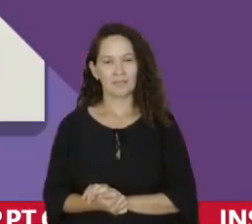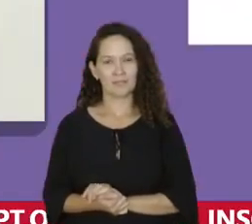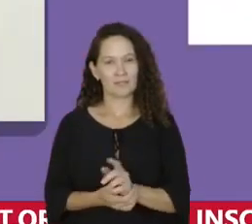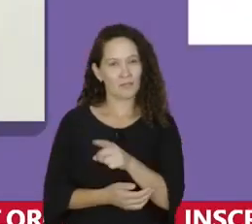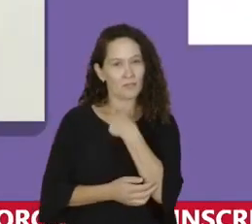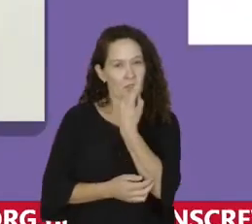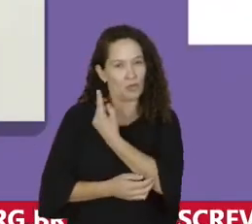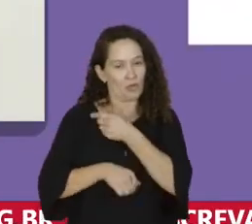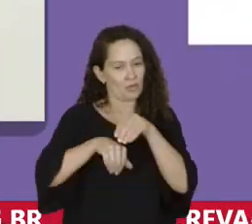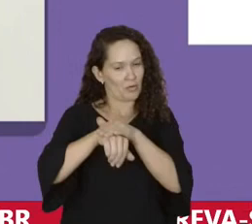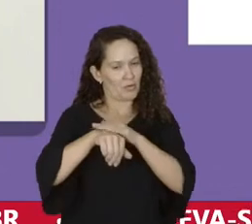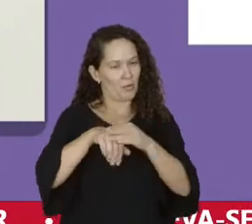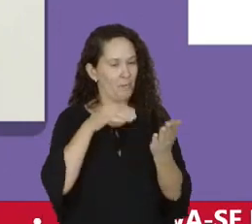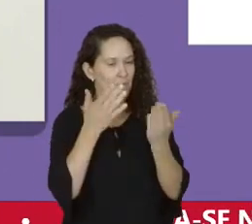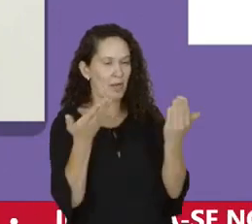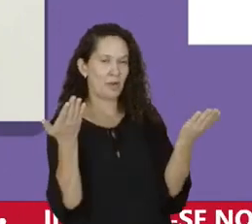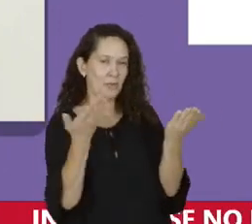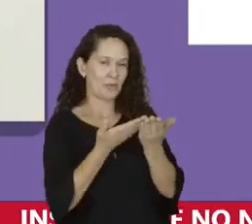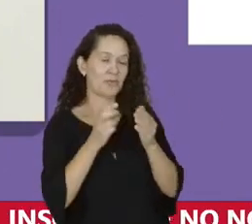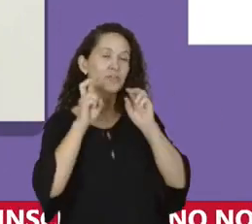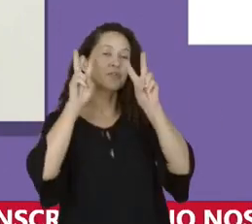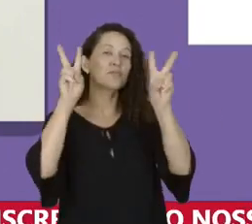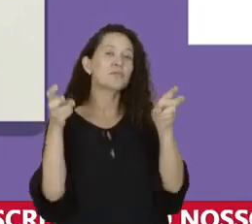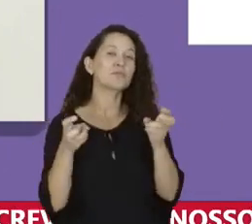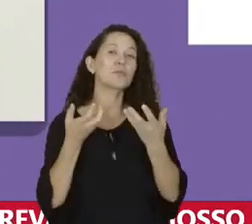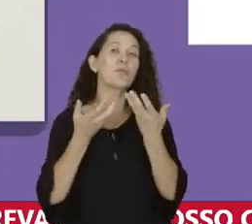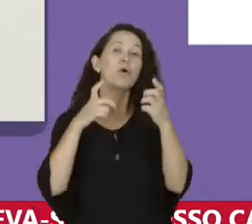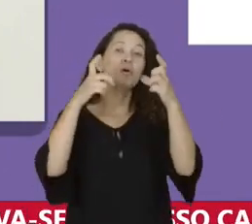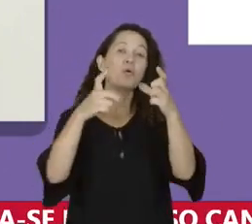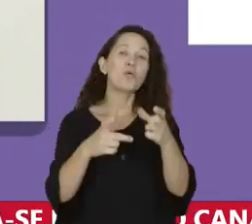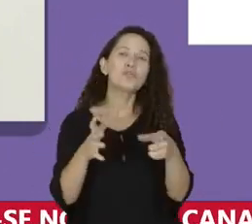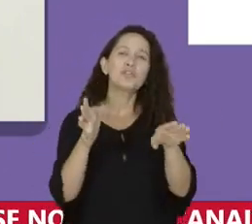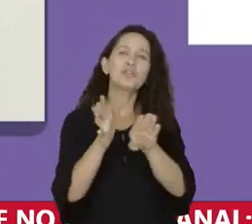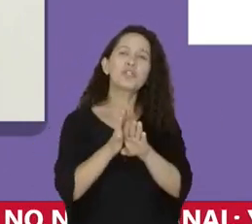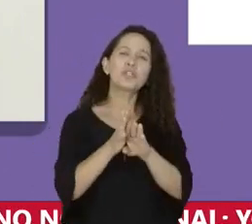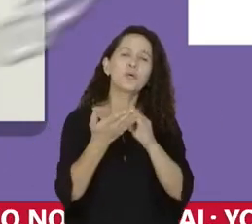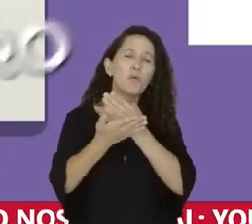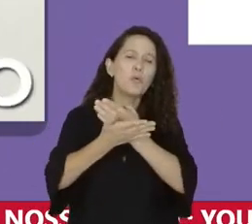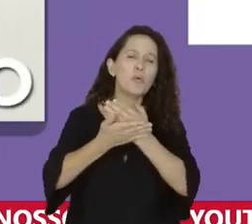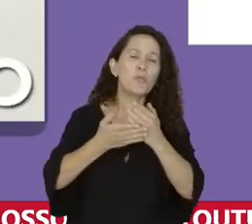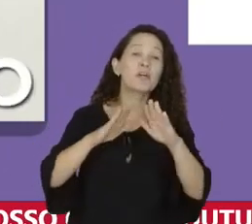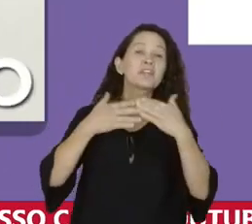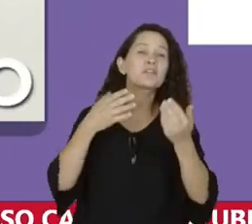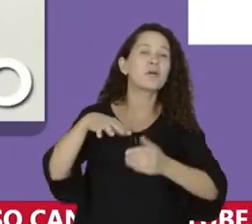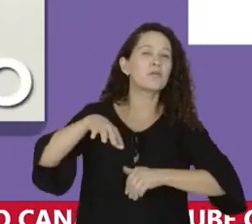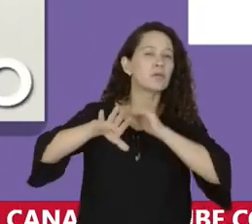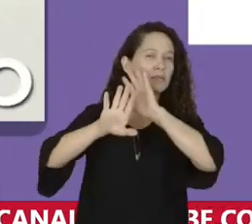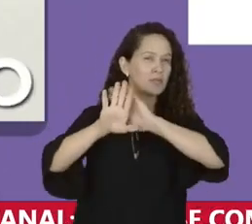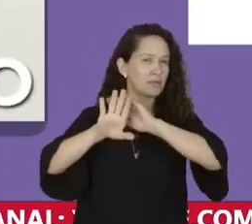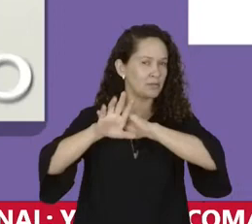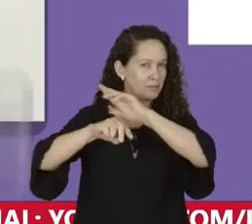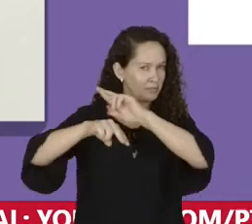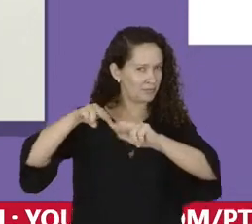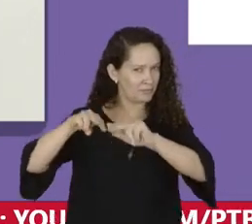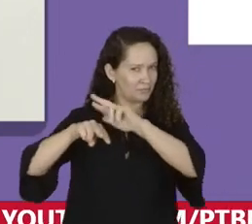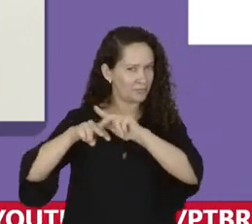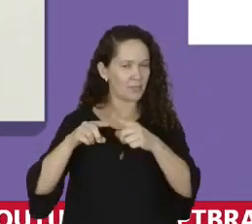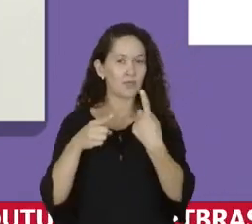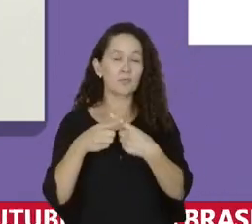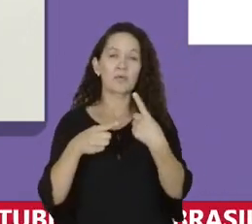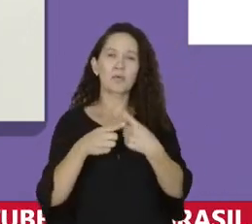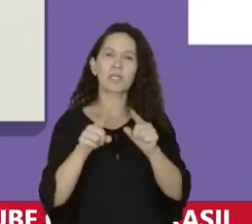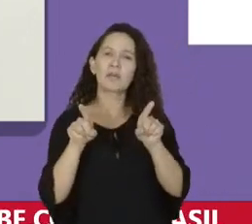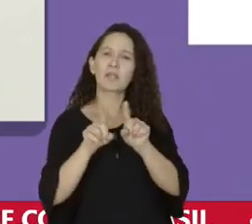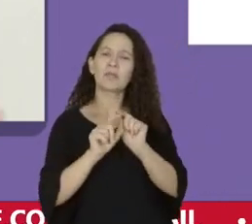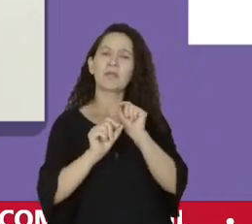A nossa conversa hoje é sobre de onde vem a ideologia de gênero e por